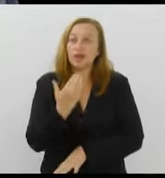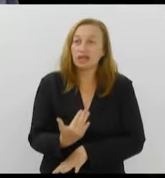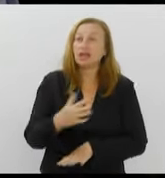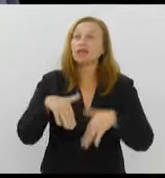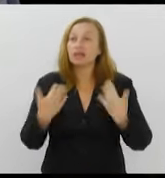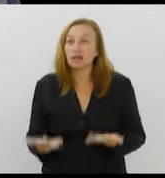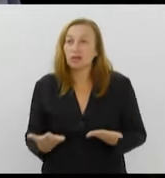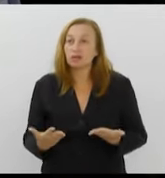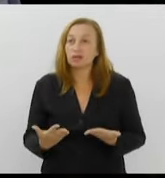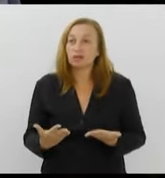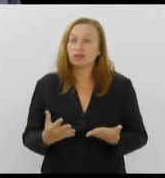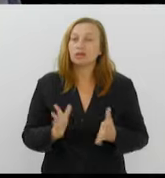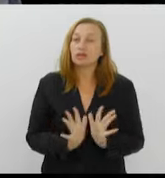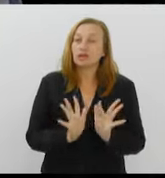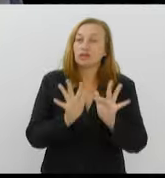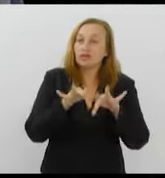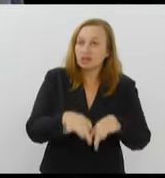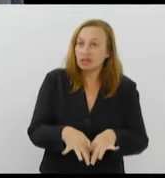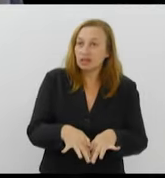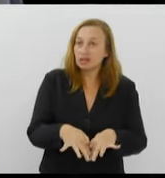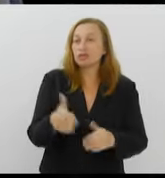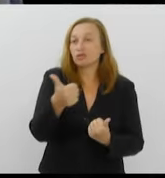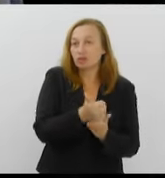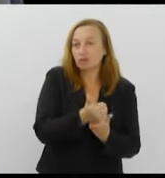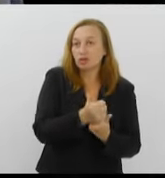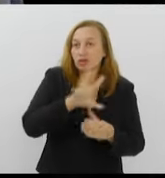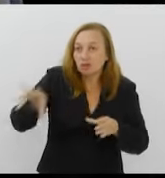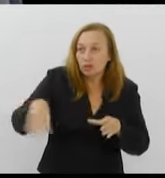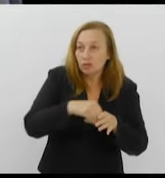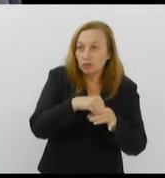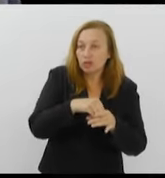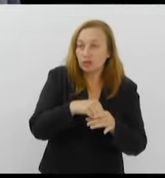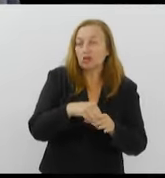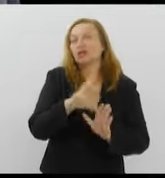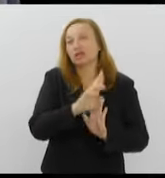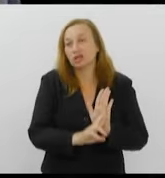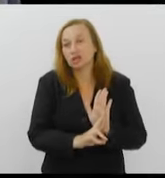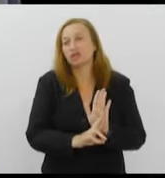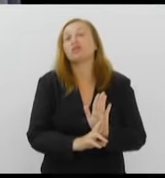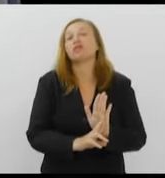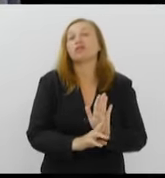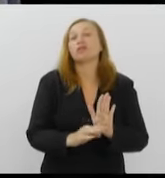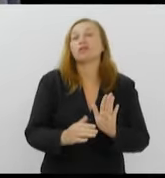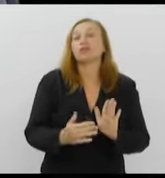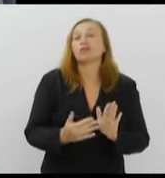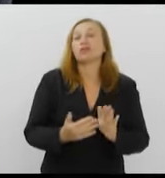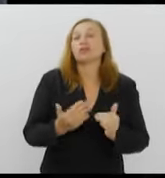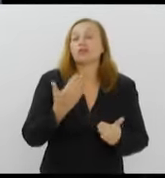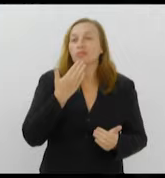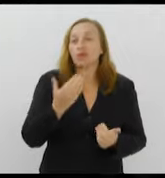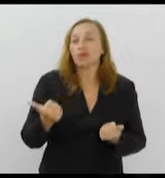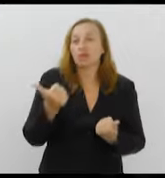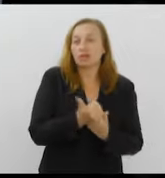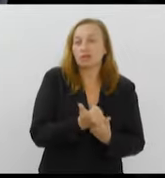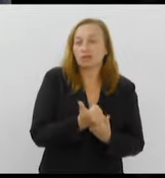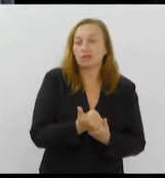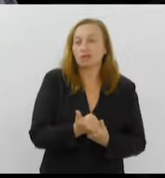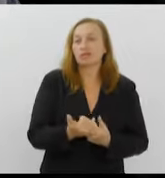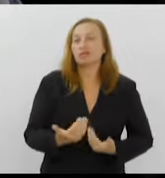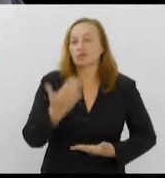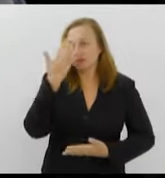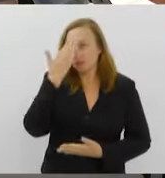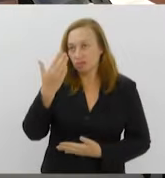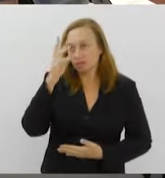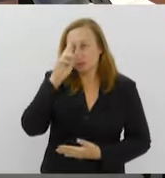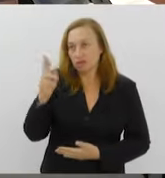que, na conclusão pelo substitutivo, nós vamos incluir na redação final, pedindo forma final de redação dessa forma, presidente. Obrigado, okay,